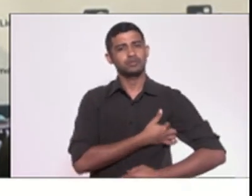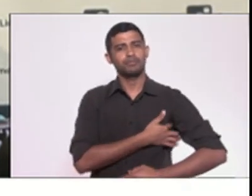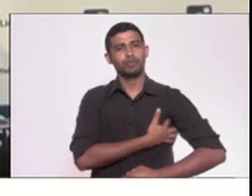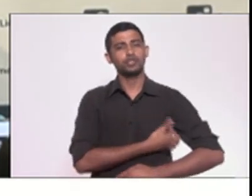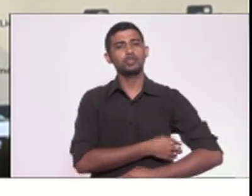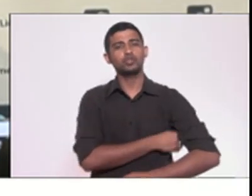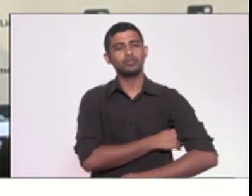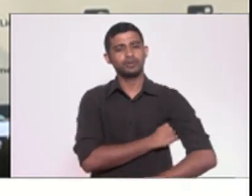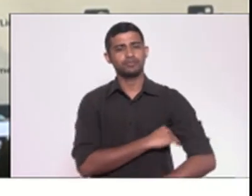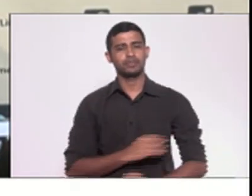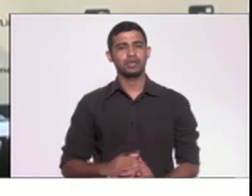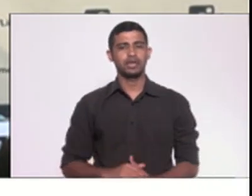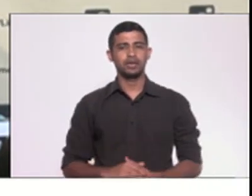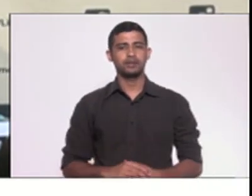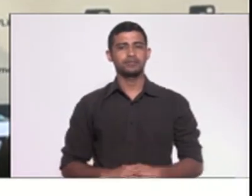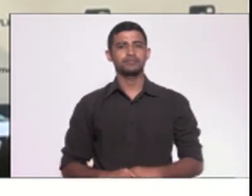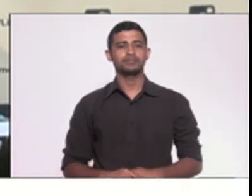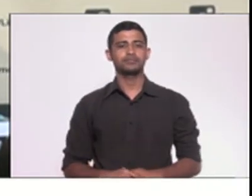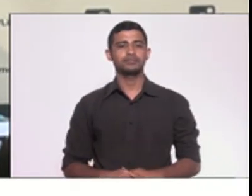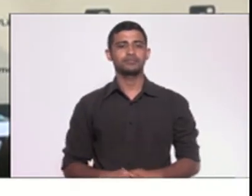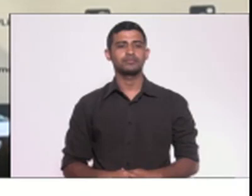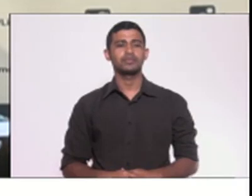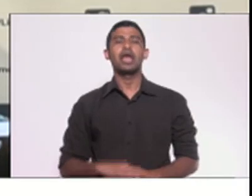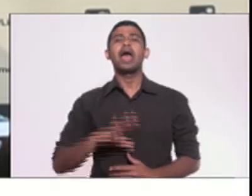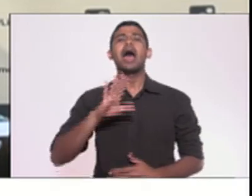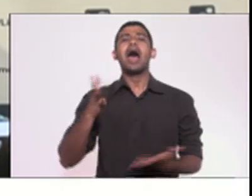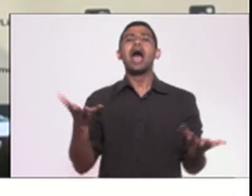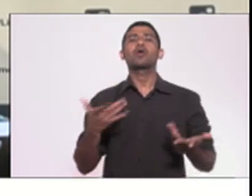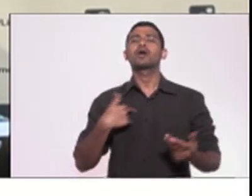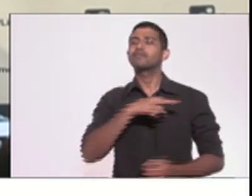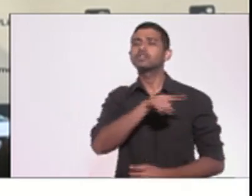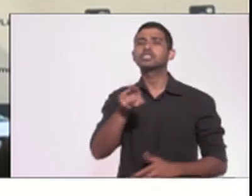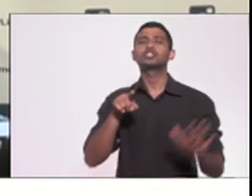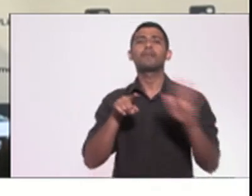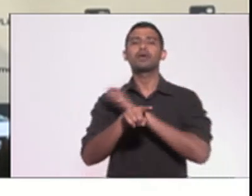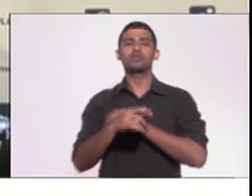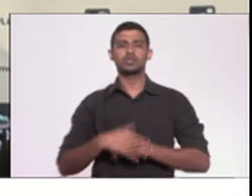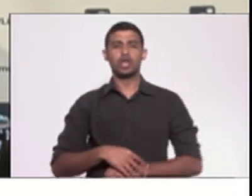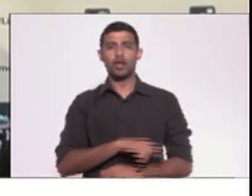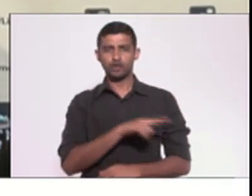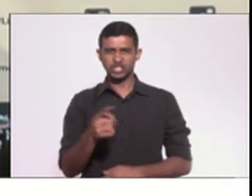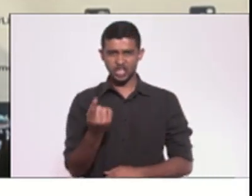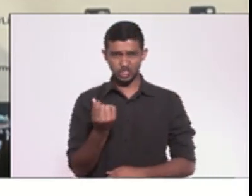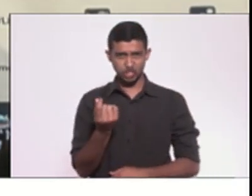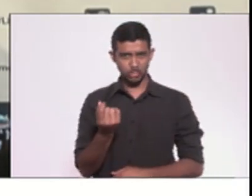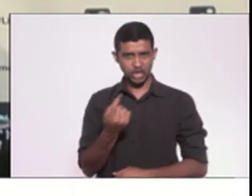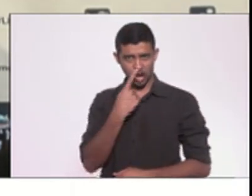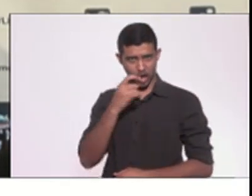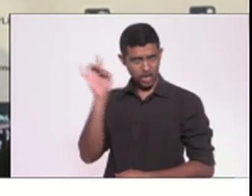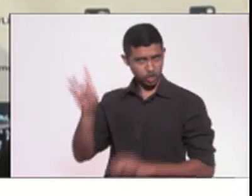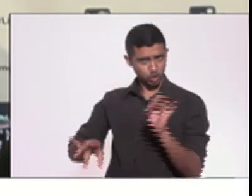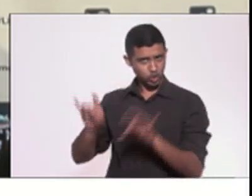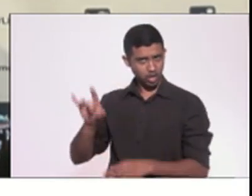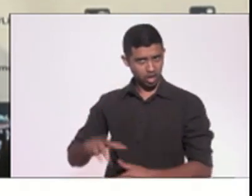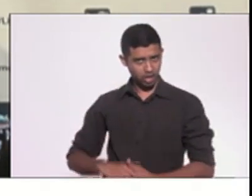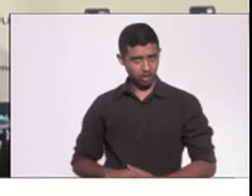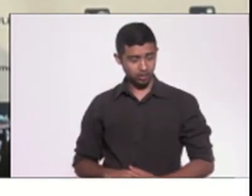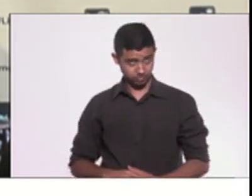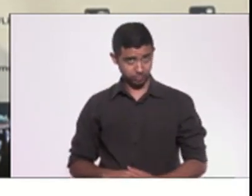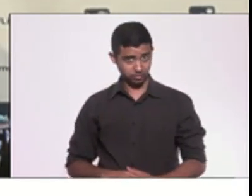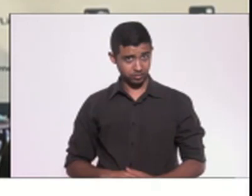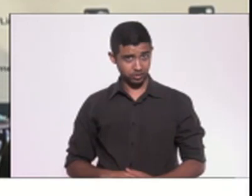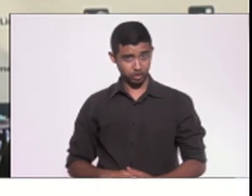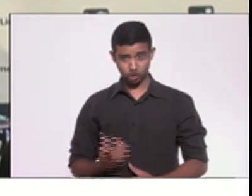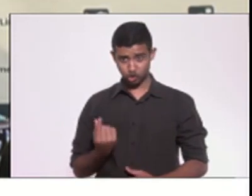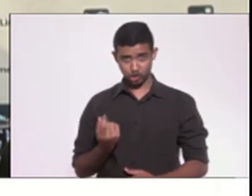Janeiro. Agora eu faço uma pergunta a vocês. Alguém aqui joga dinheiro fora? Alguém aqui joga